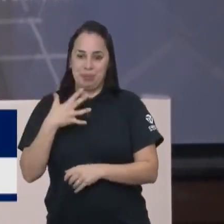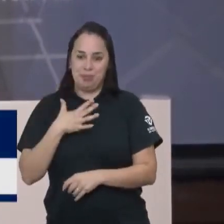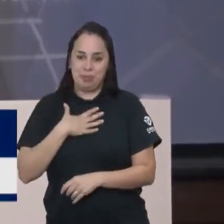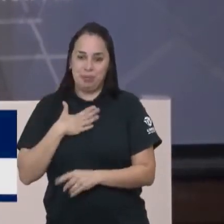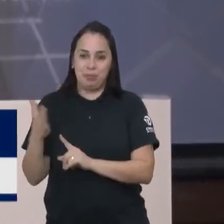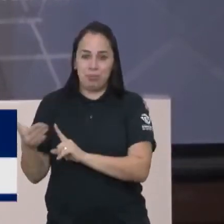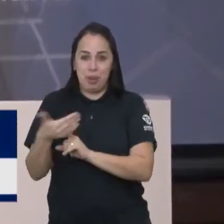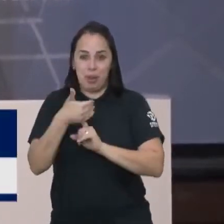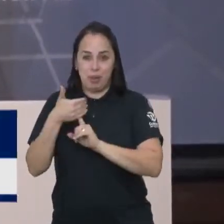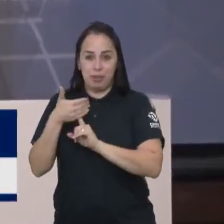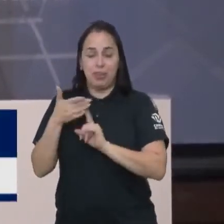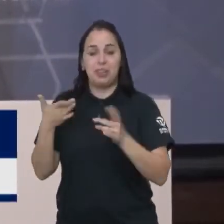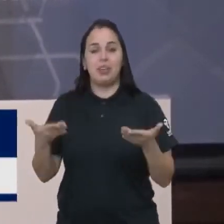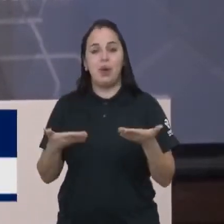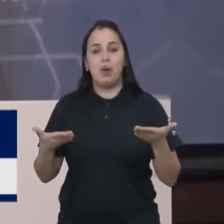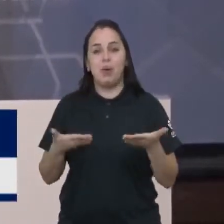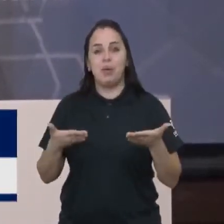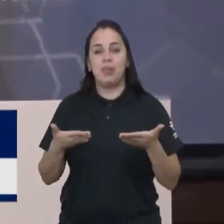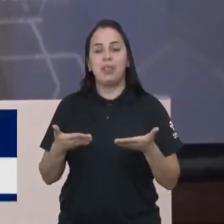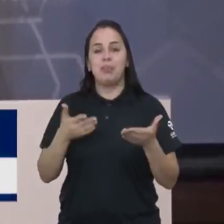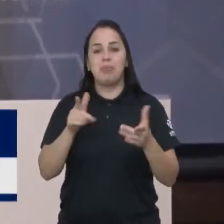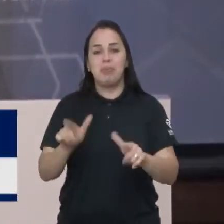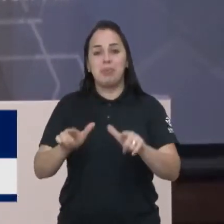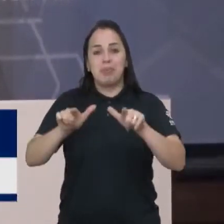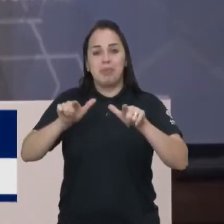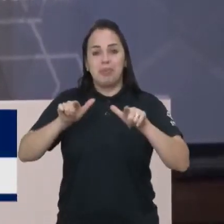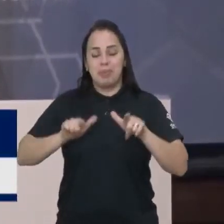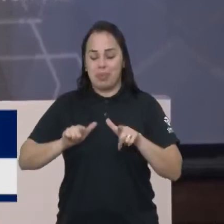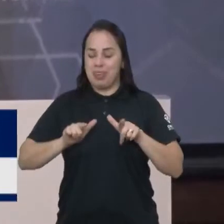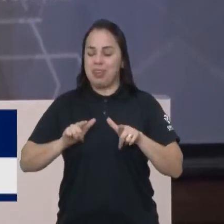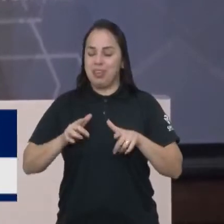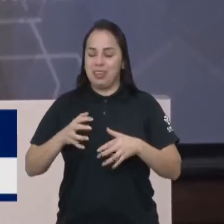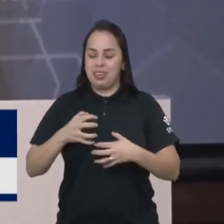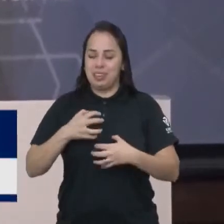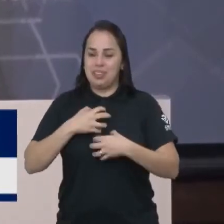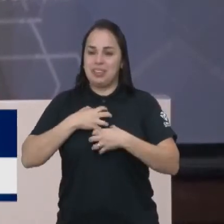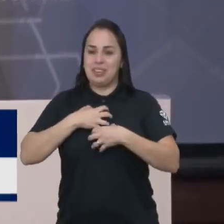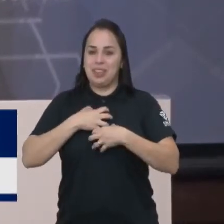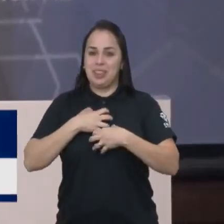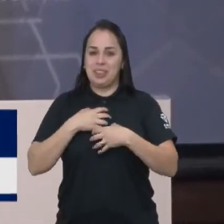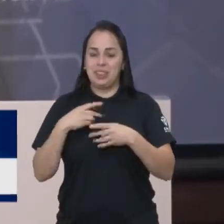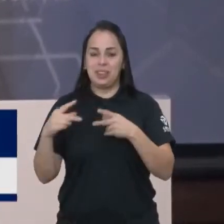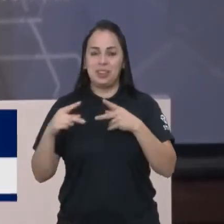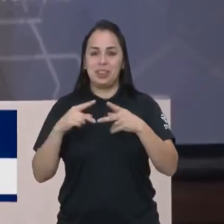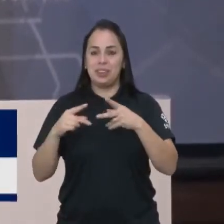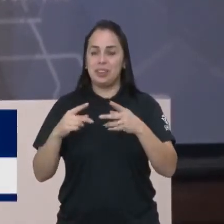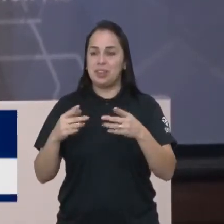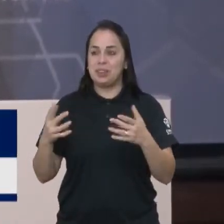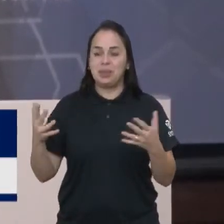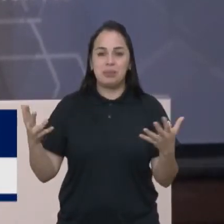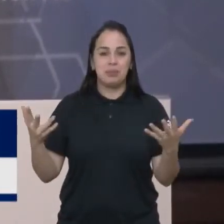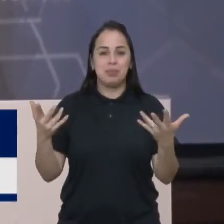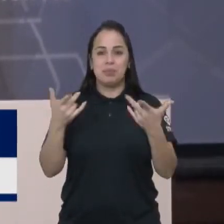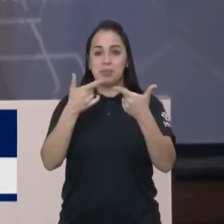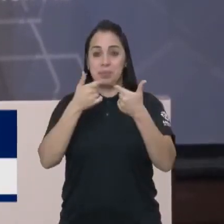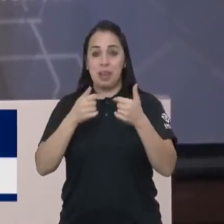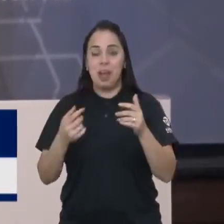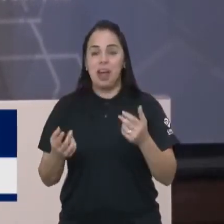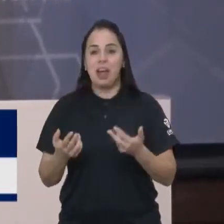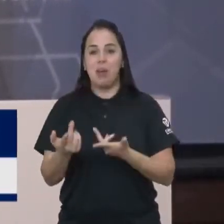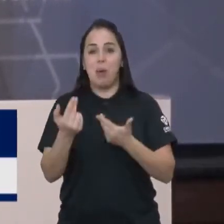veio a consolidar essa condição nesta terra de ares generosos, como consta do brasão do